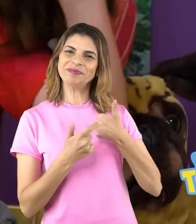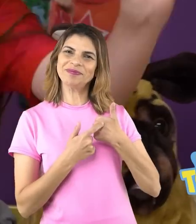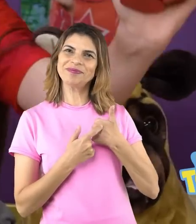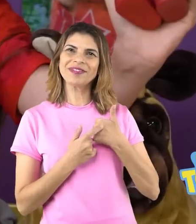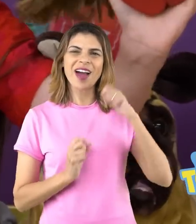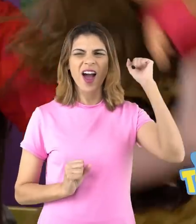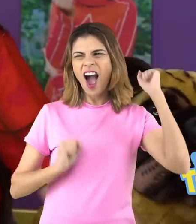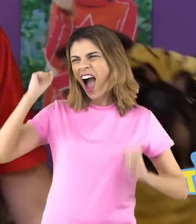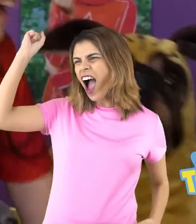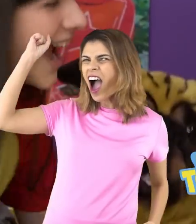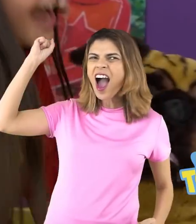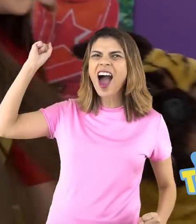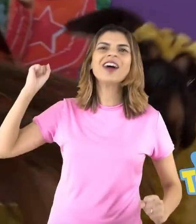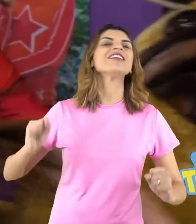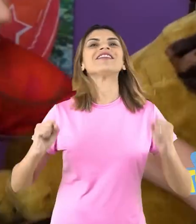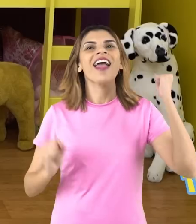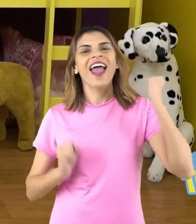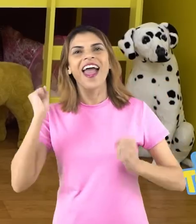hoje